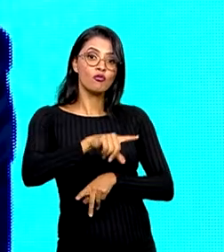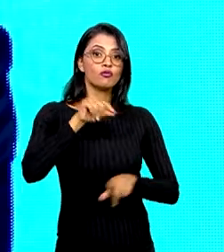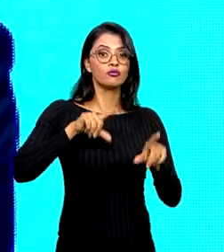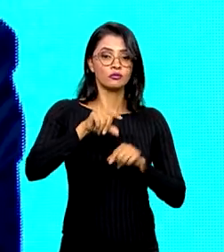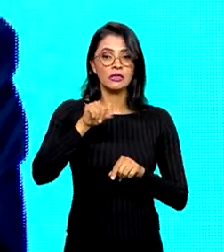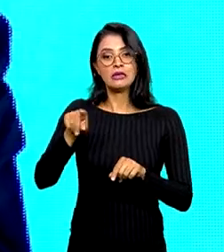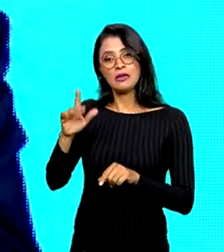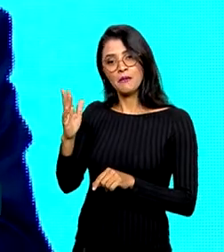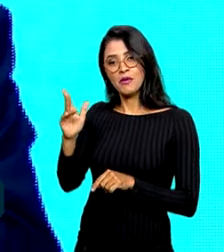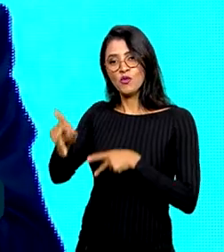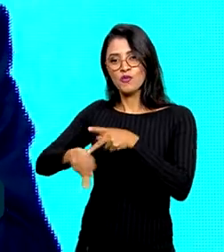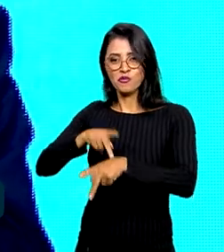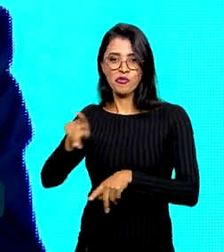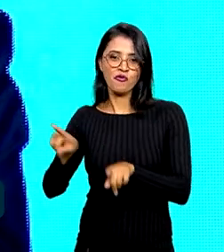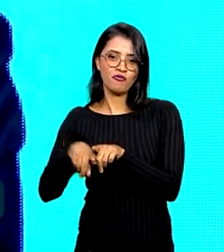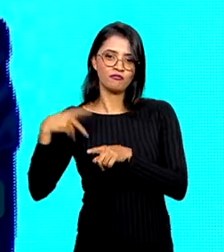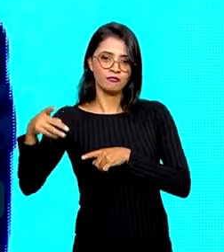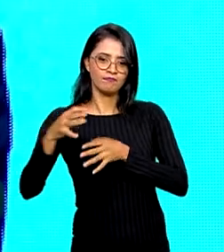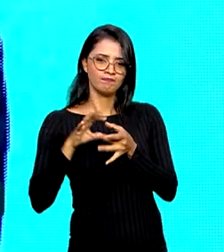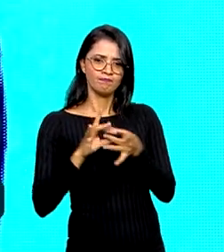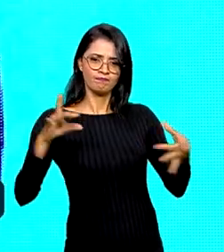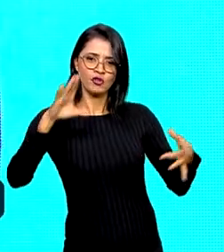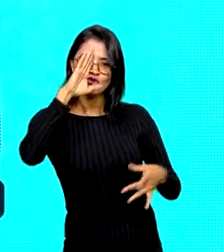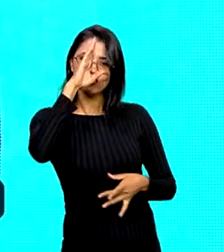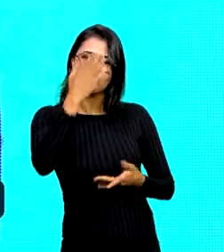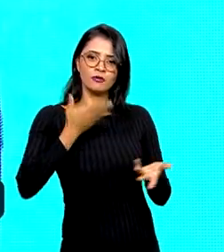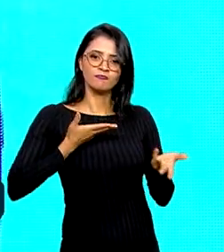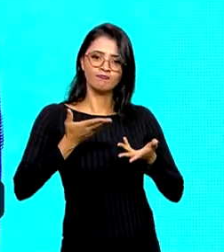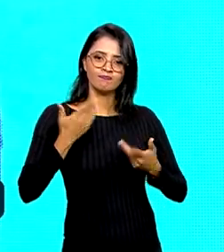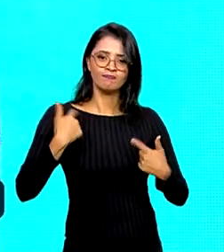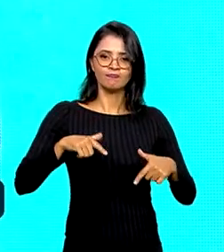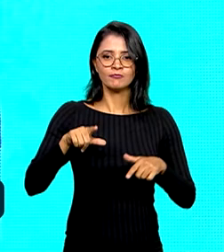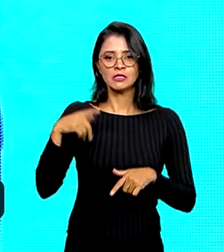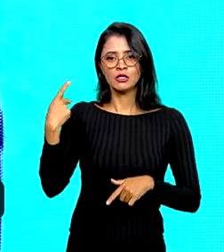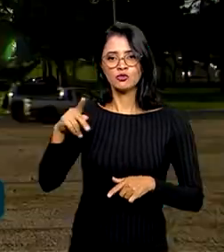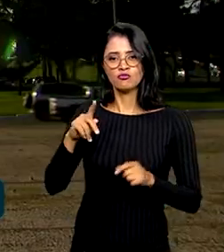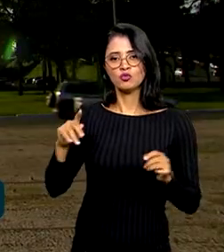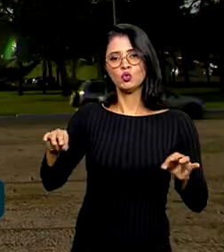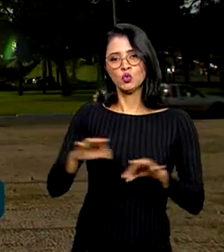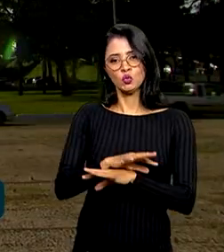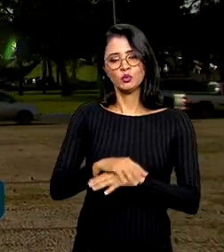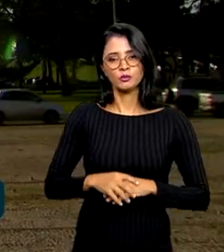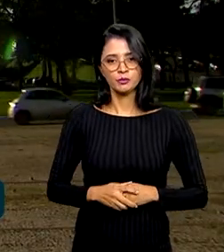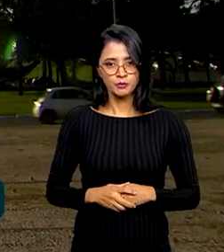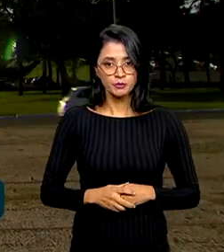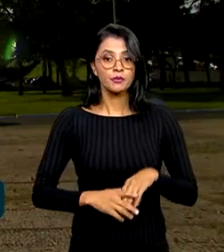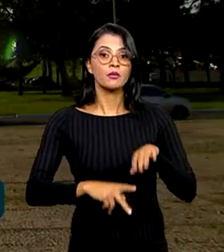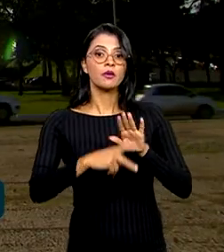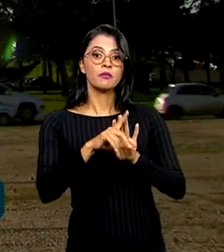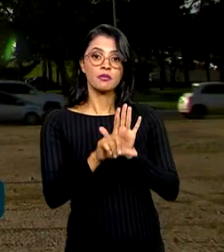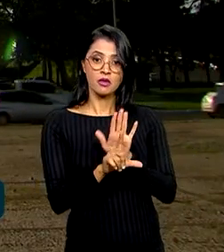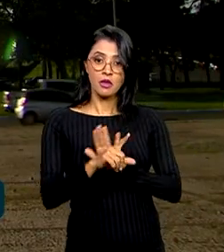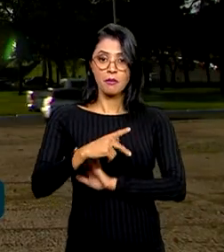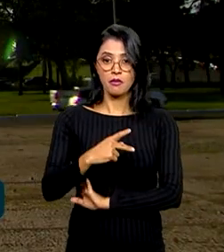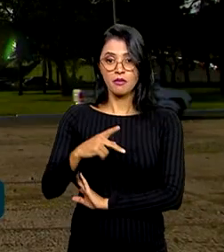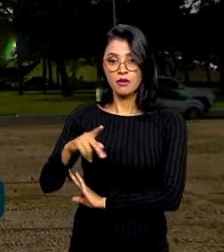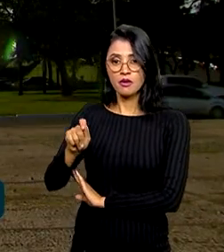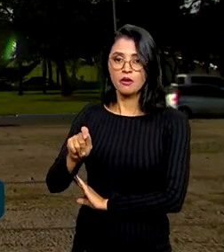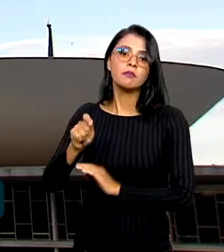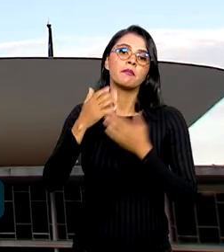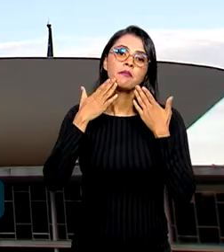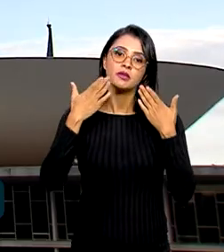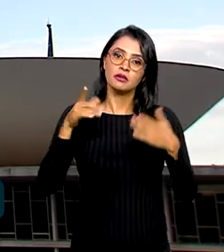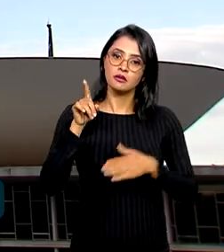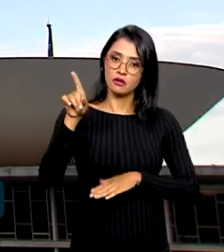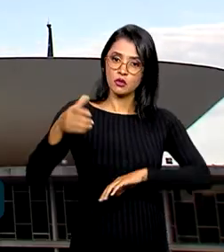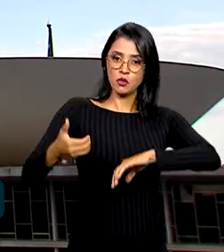povo na sua democracia direta exercida na sua plenitude. O projeto de lei do PPA deve ser apresentado